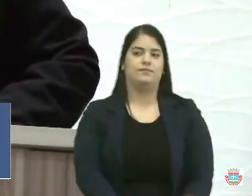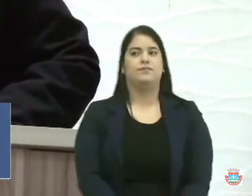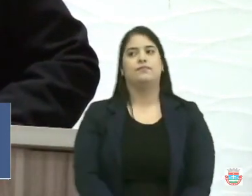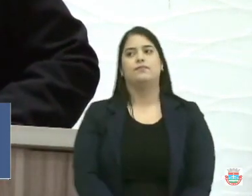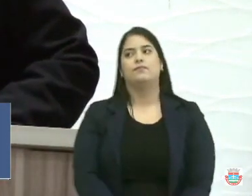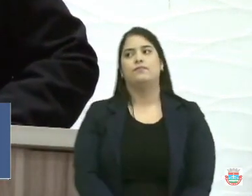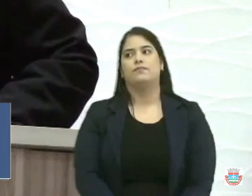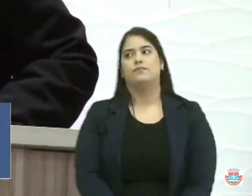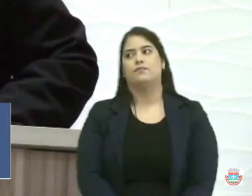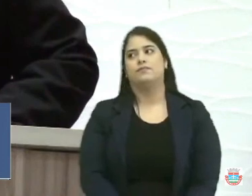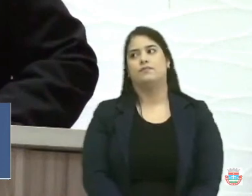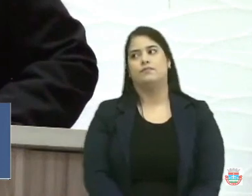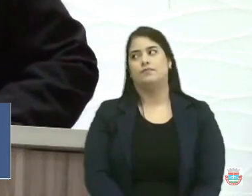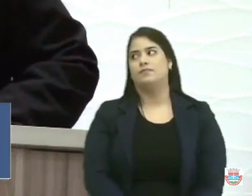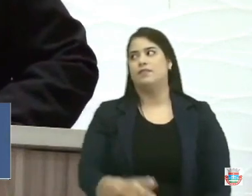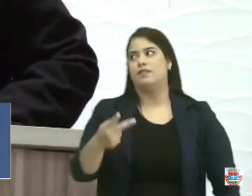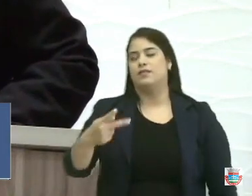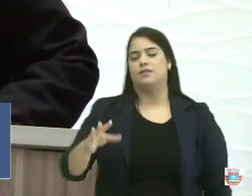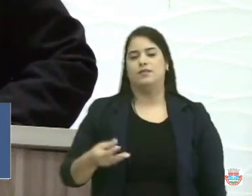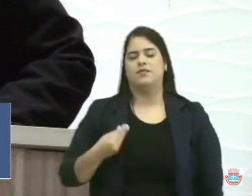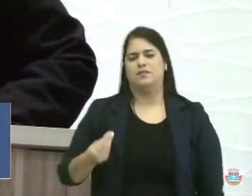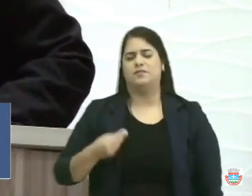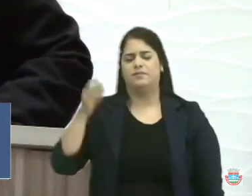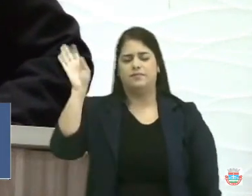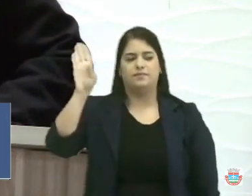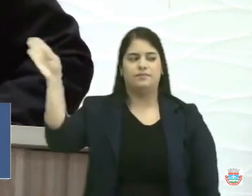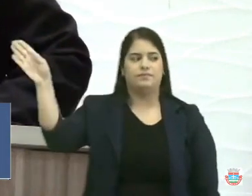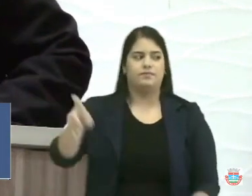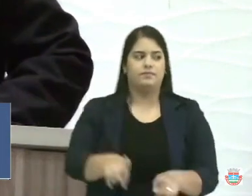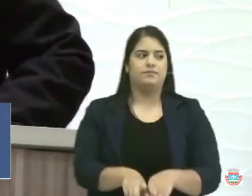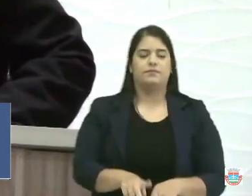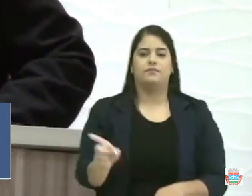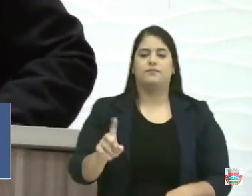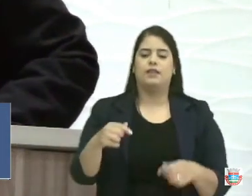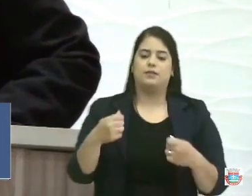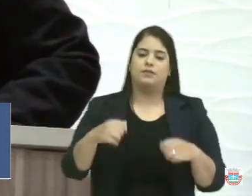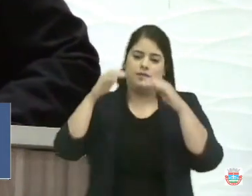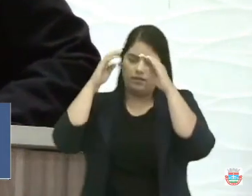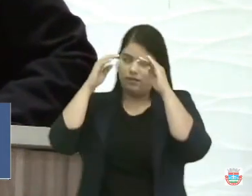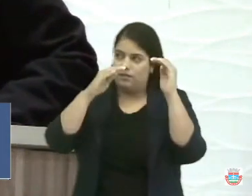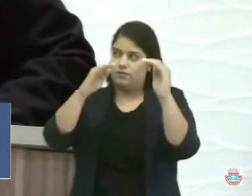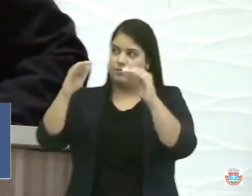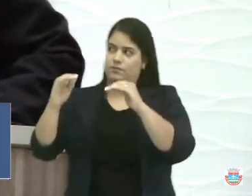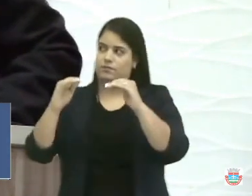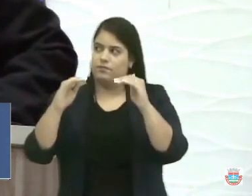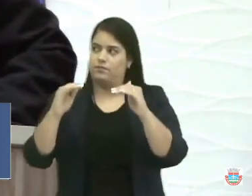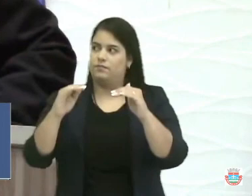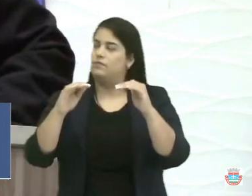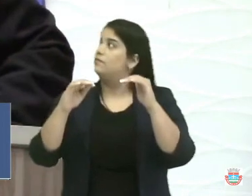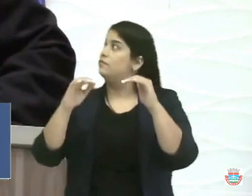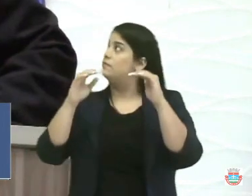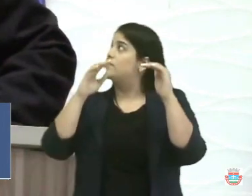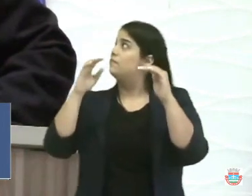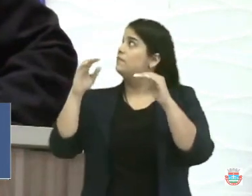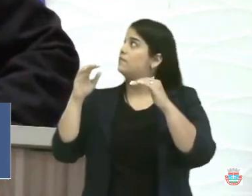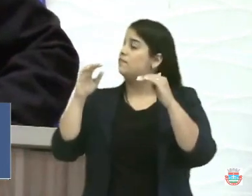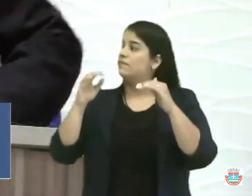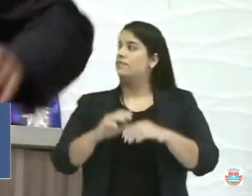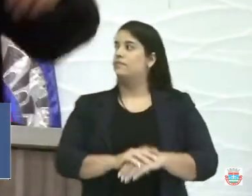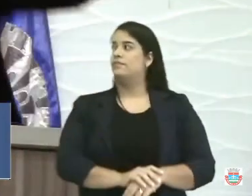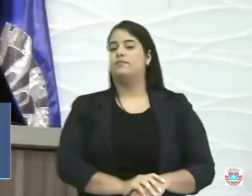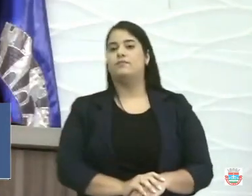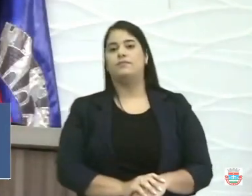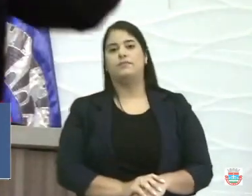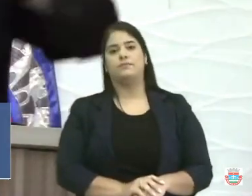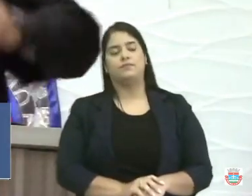novo, que eu não tenho nada a ver com sua vida, não, e nem com o seu mandato, não. Agora só que você tem que respeitar aqui todo mundo e tratar eu igual que nem trata todo mundo. Não venha dar um negociozão aqui, não,